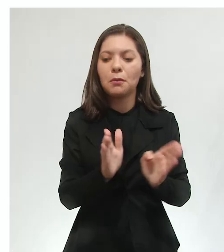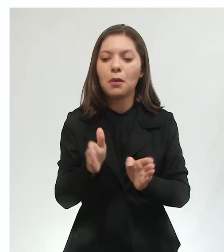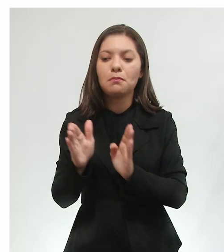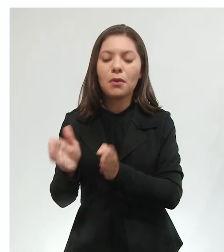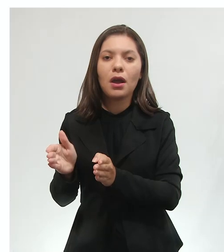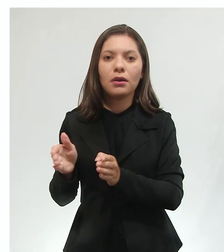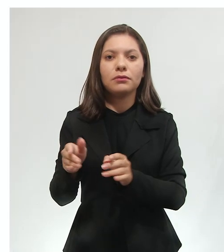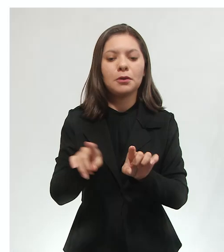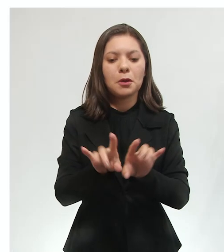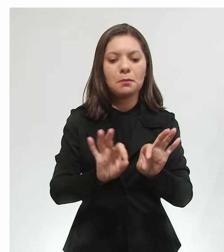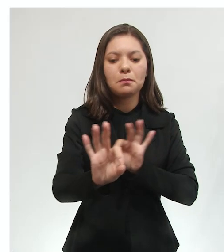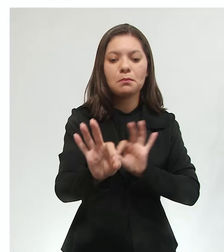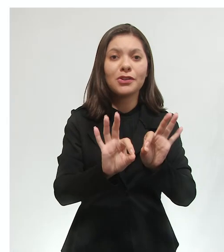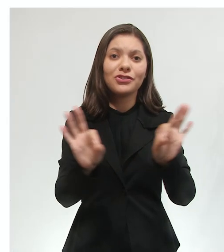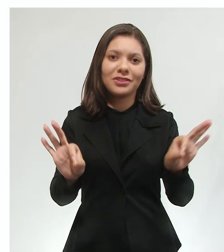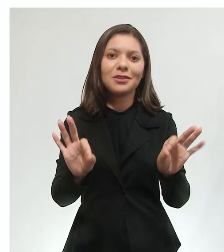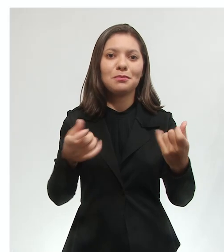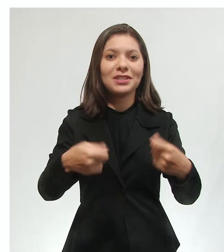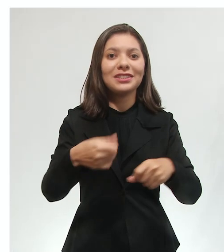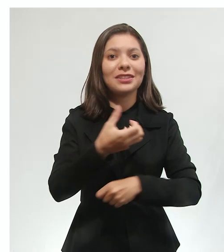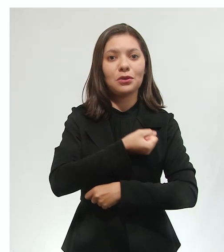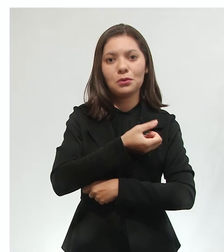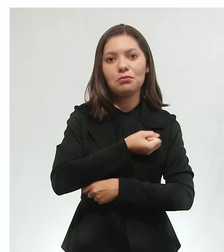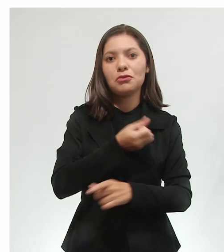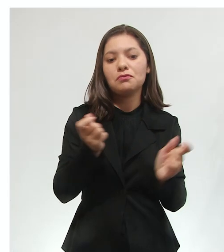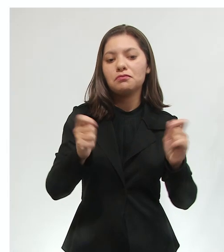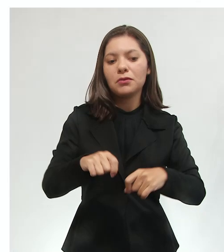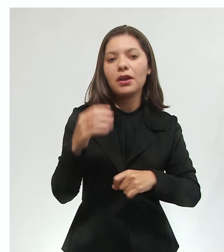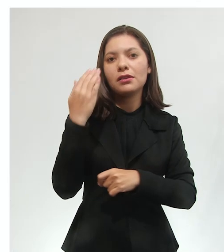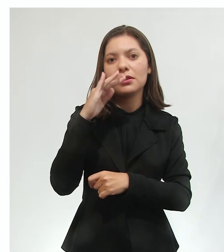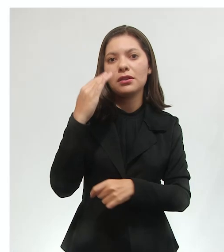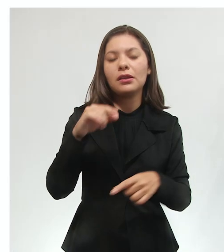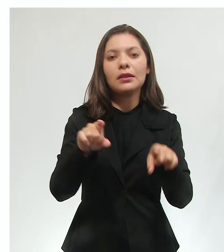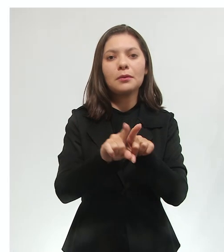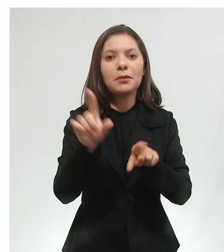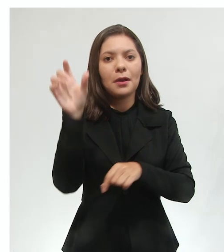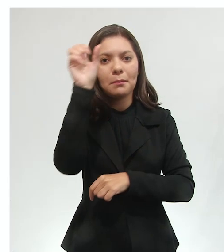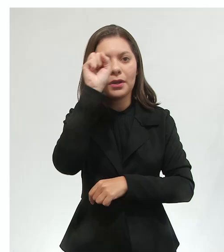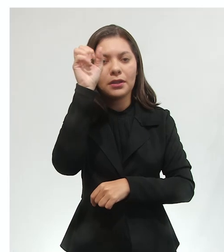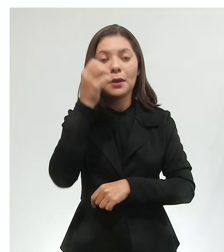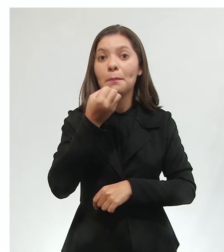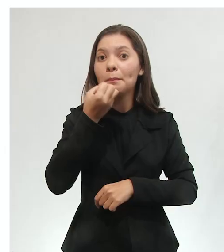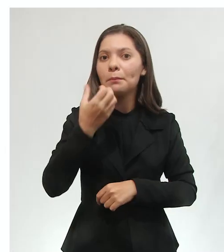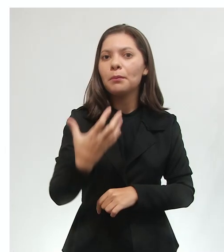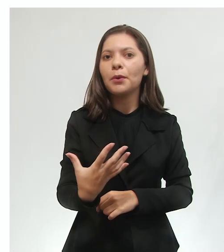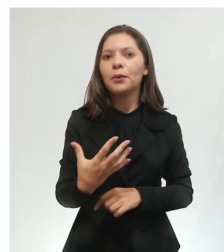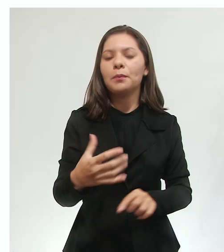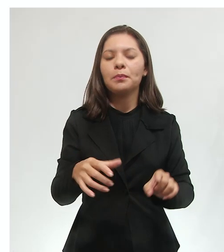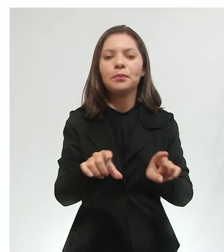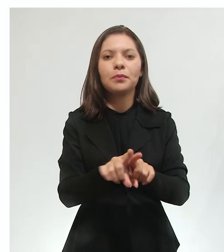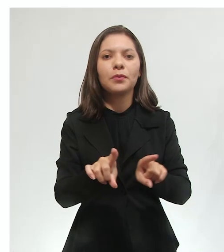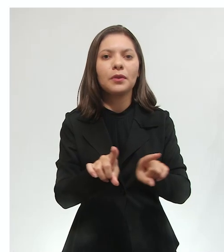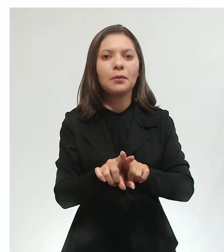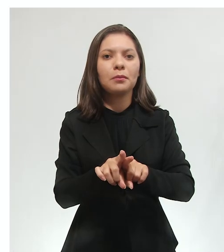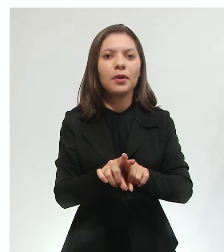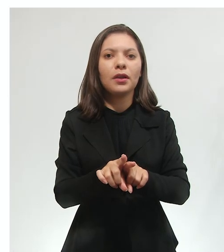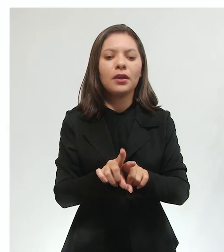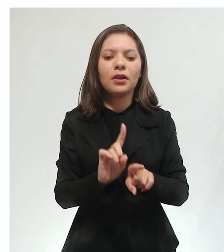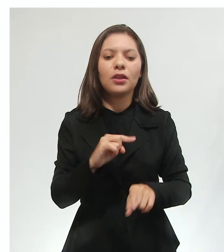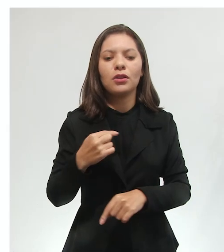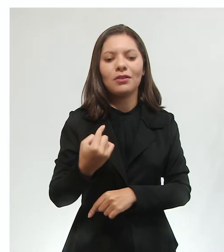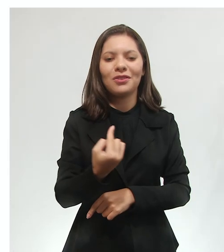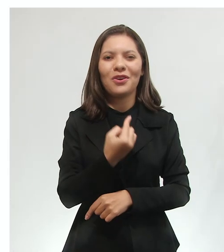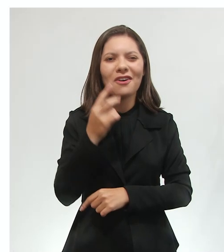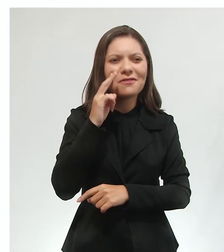medir. Para quê? Para construir pontes, tornar a aprendizagem significativa, revelando a omnipresença